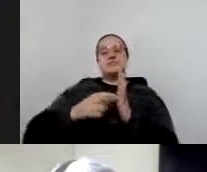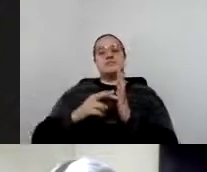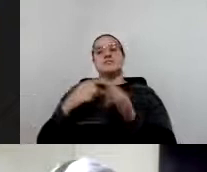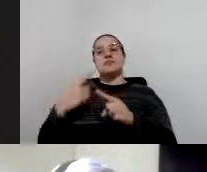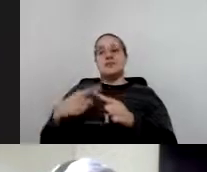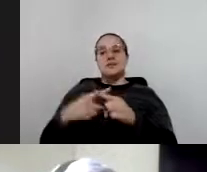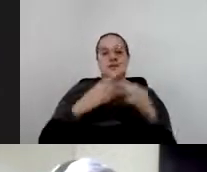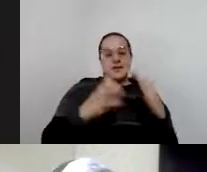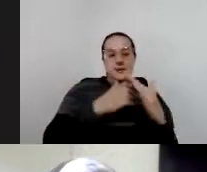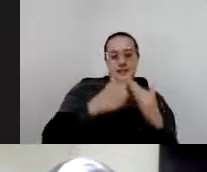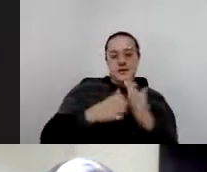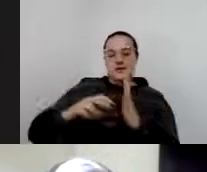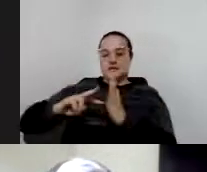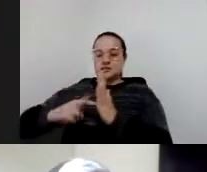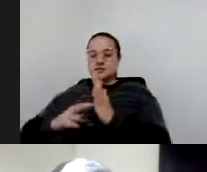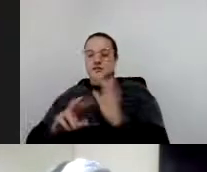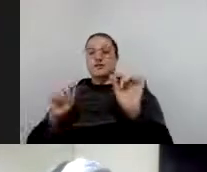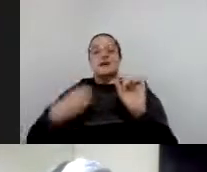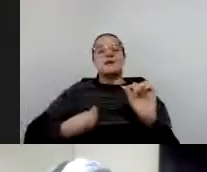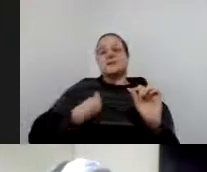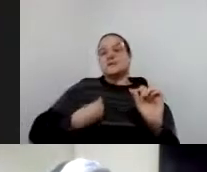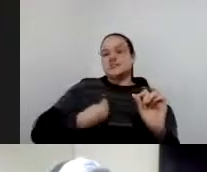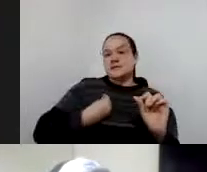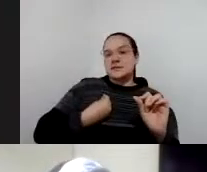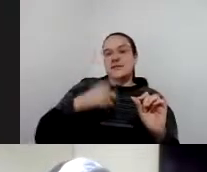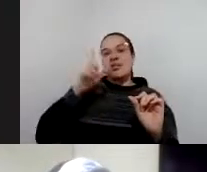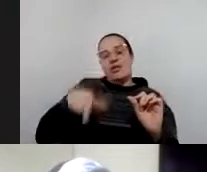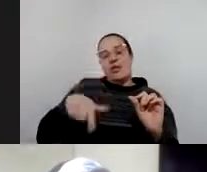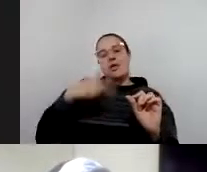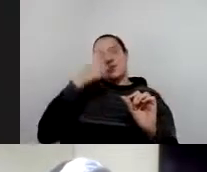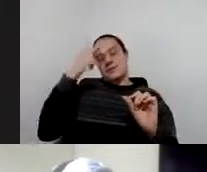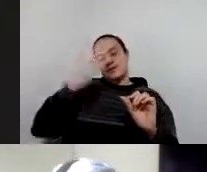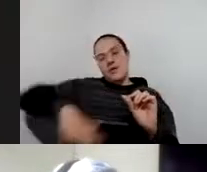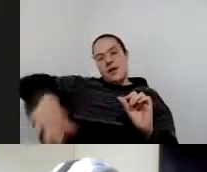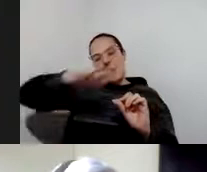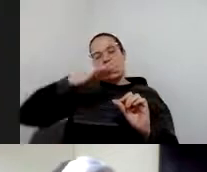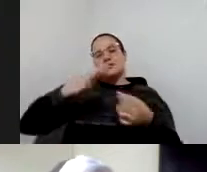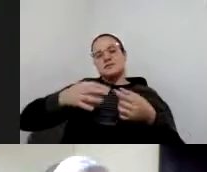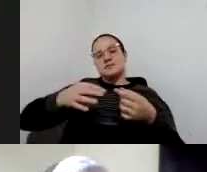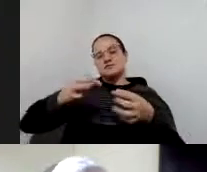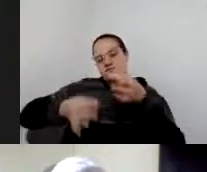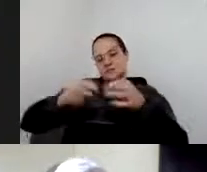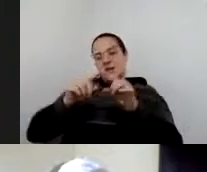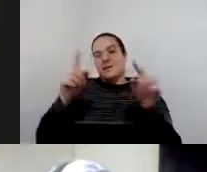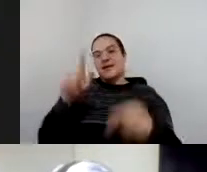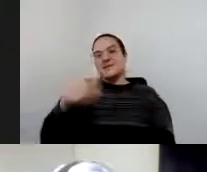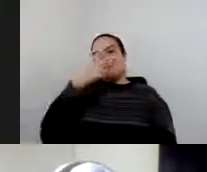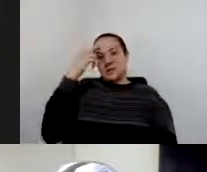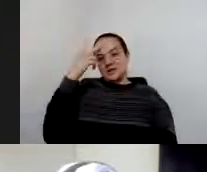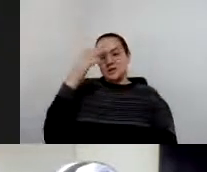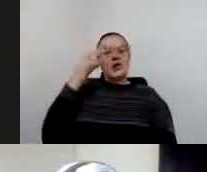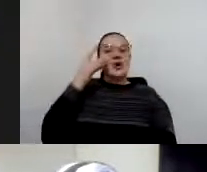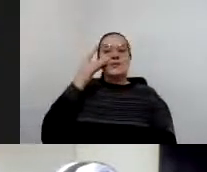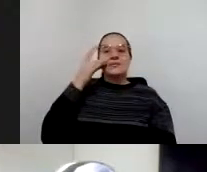sindicato, quem está ali é uma pessoa, lógico, são jurídicos, mas existem pessoas ali dentro. São pessoas físicas e que às vezes